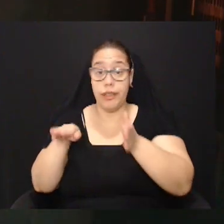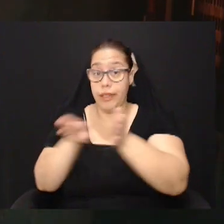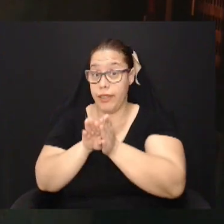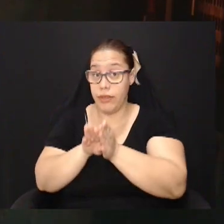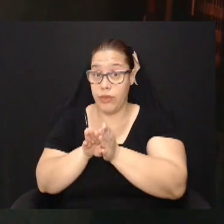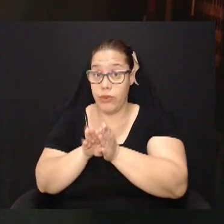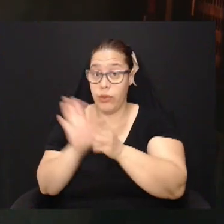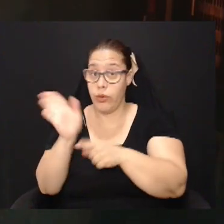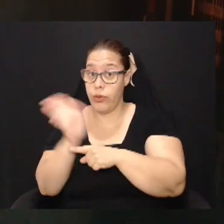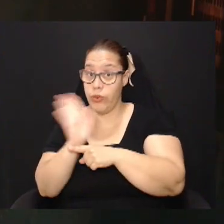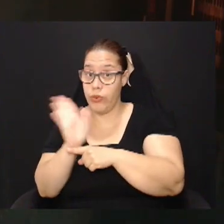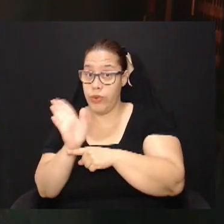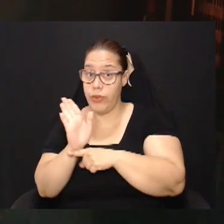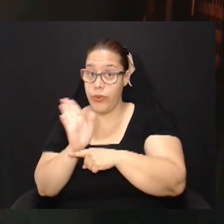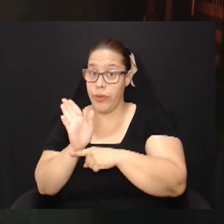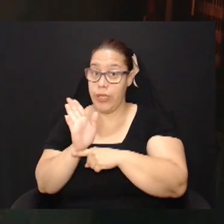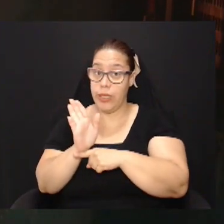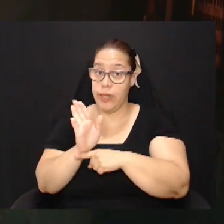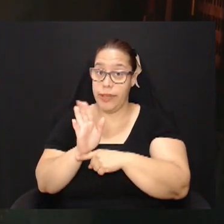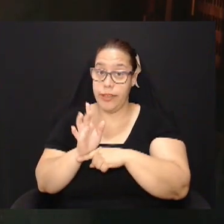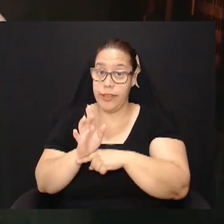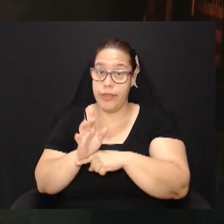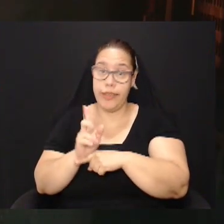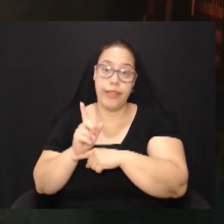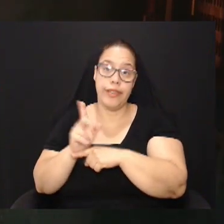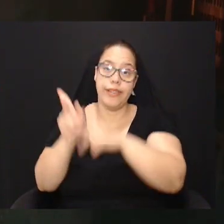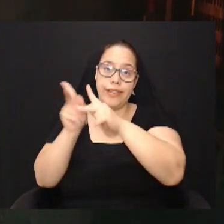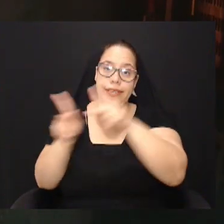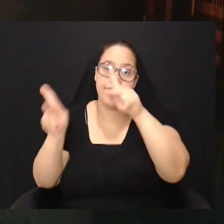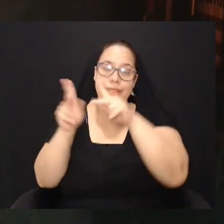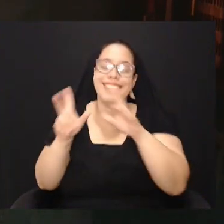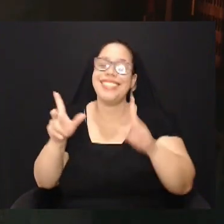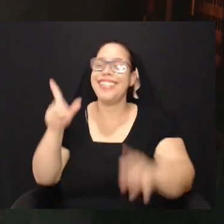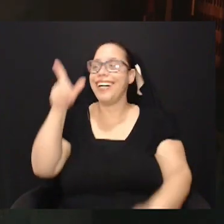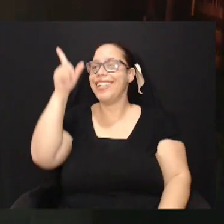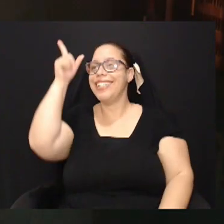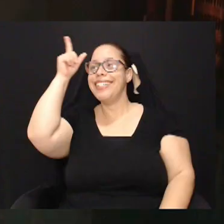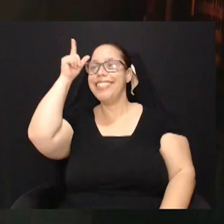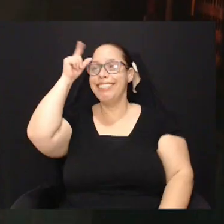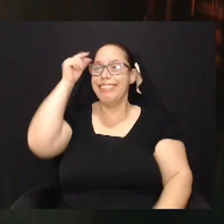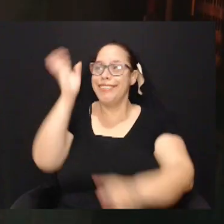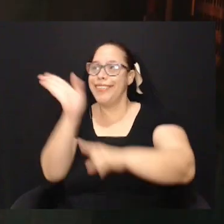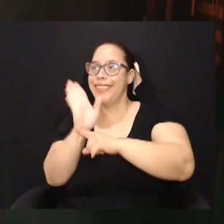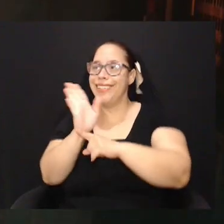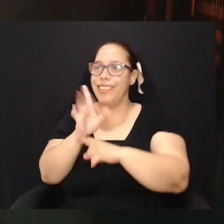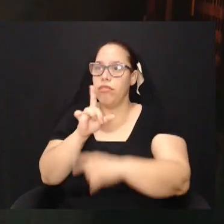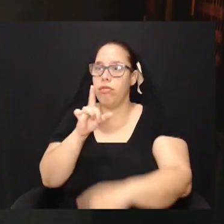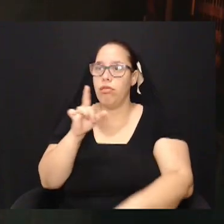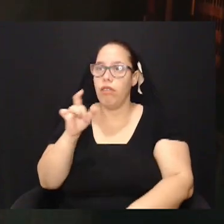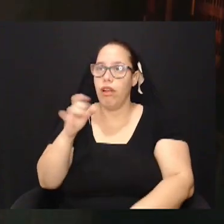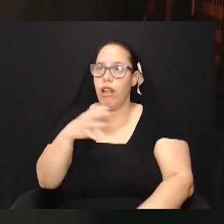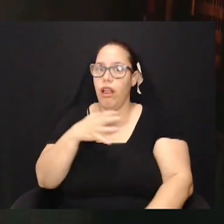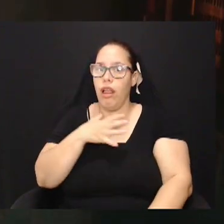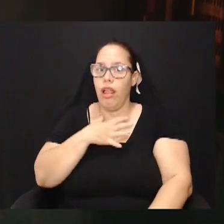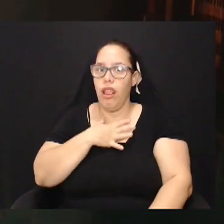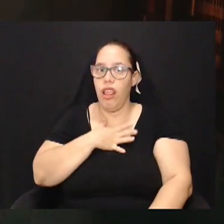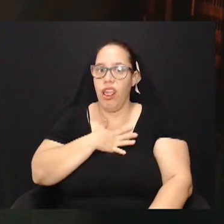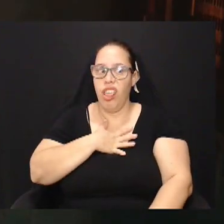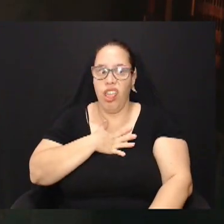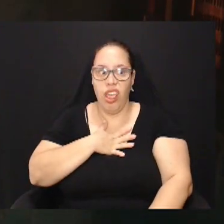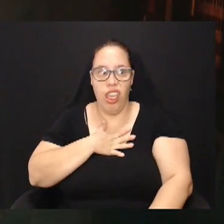filme no cinema, né, "Ai, vou dar um relax, vou assistir um filme no cinema", você sai de lá muito pé da vida, bravo,